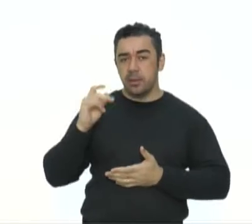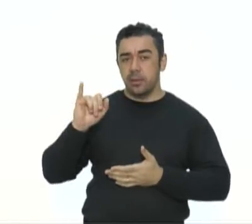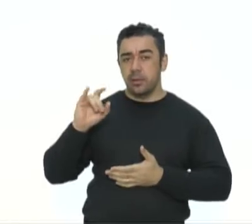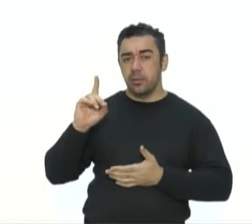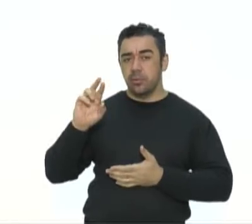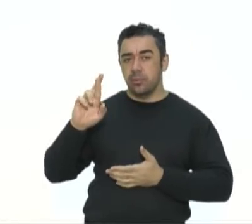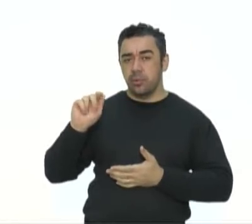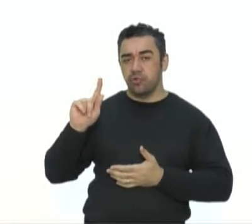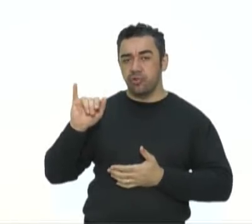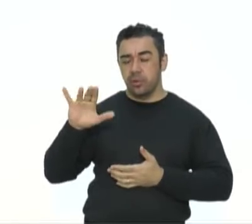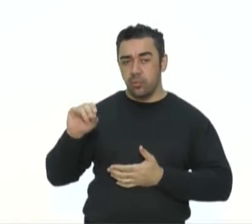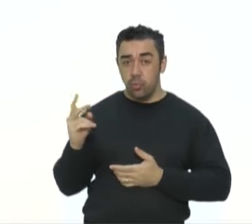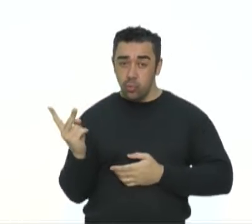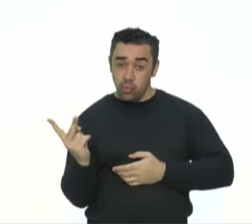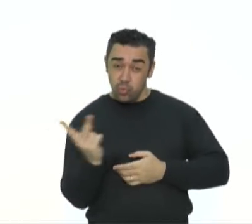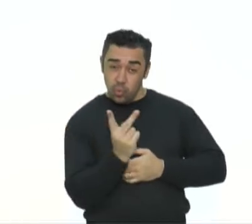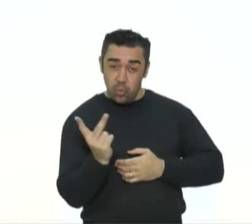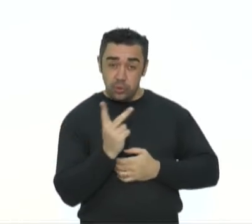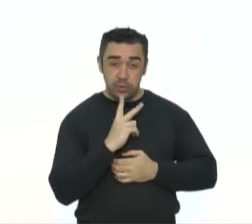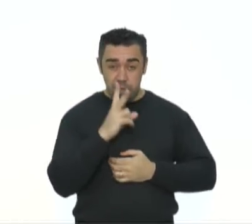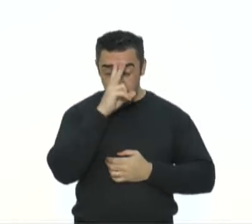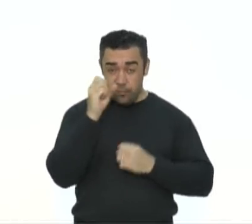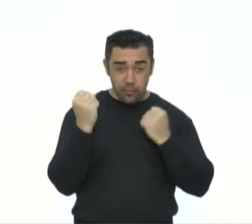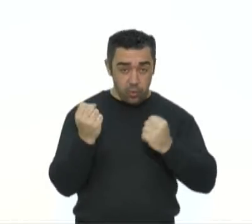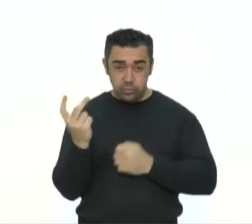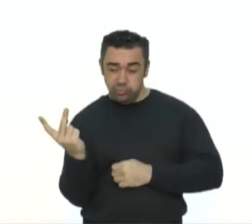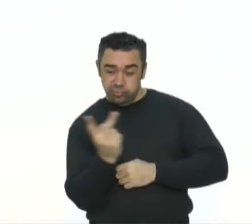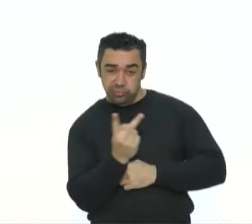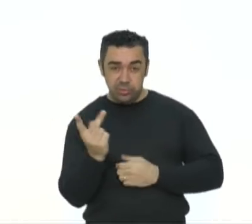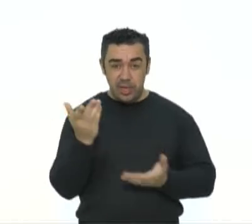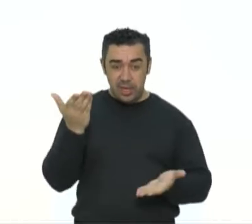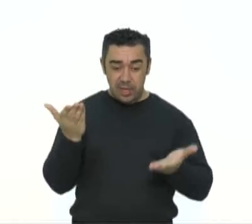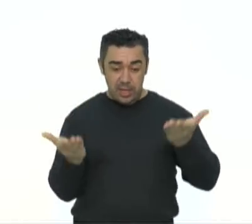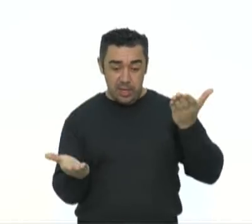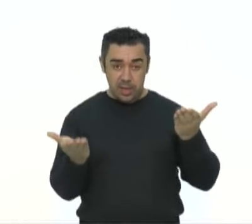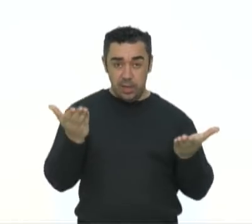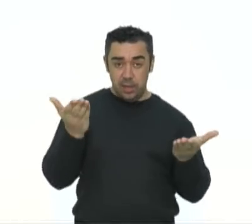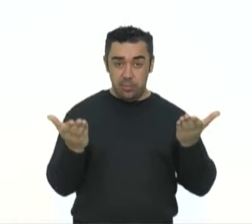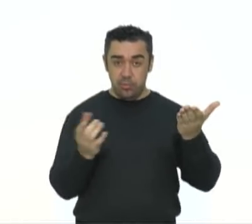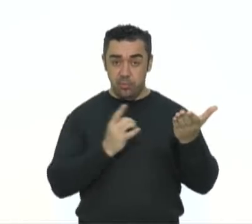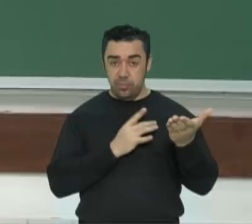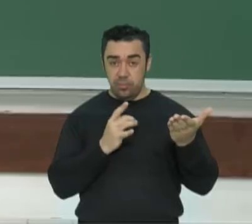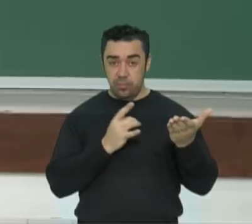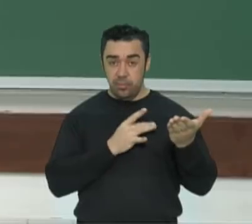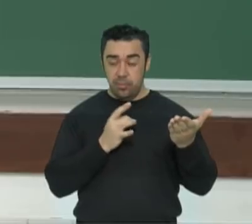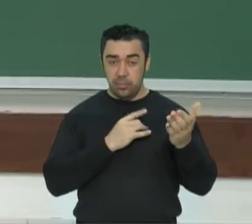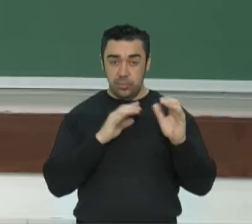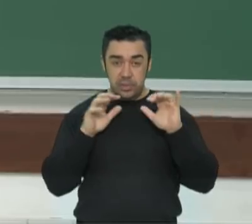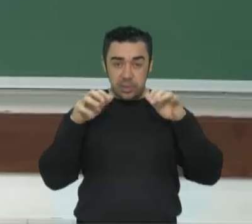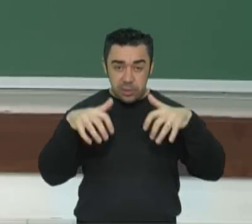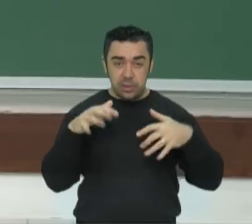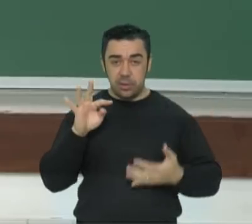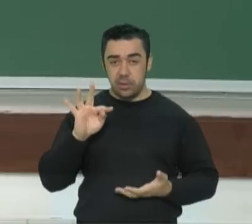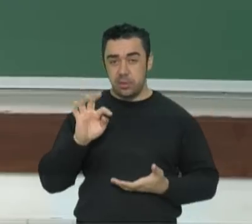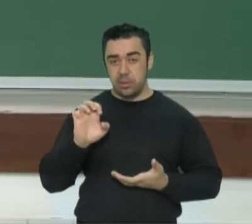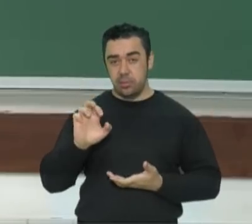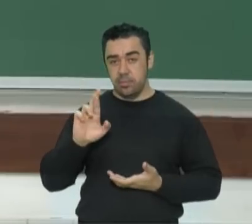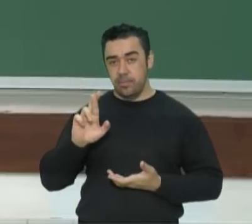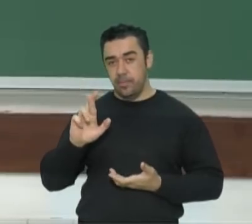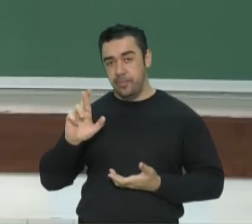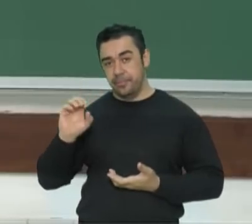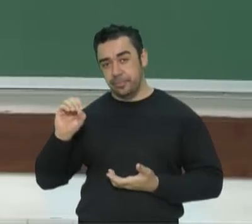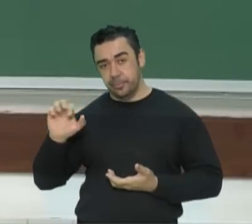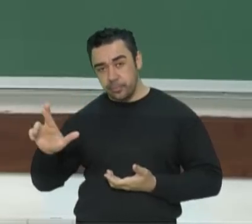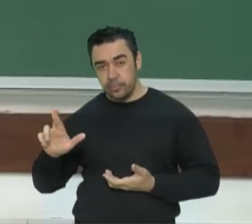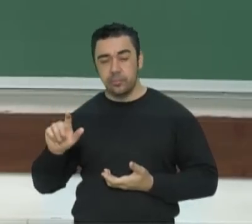Esse equilíbrio entre as forças é chamado de equilíbrio do terror. Olha o nome, equilíbrio do terror, causado